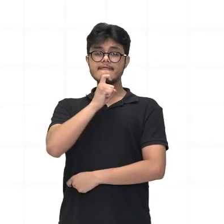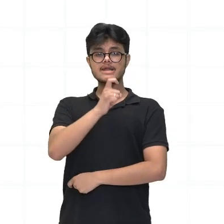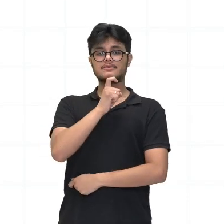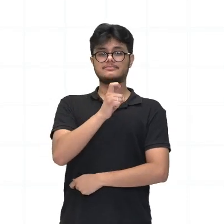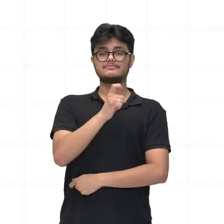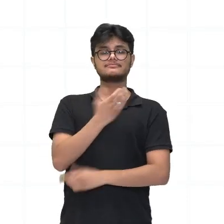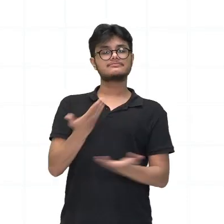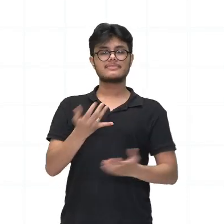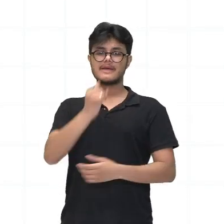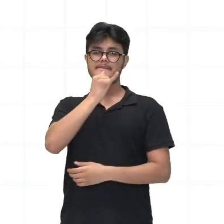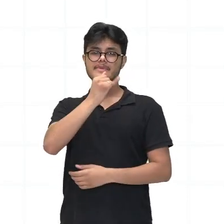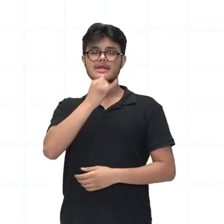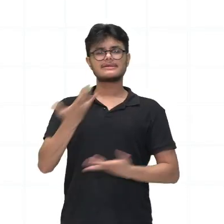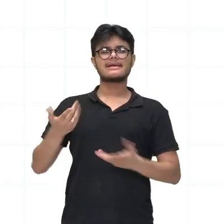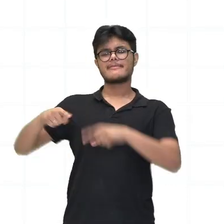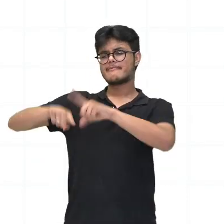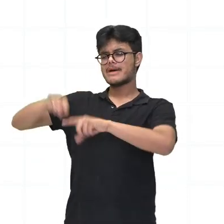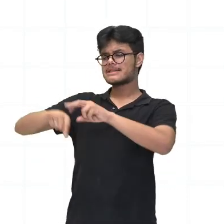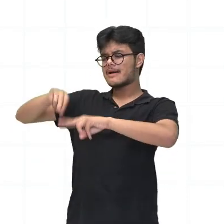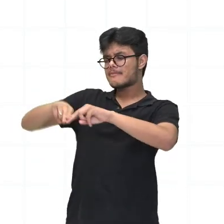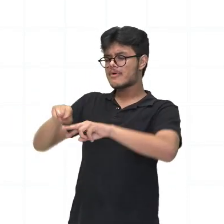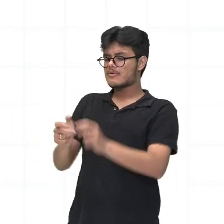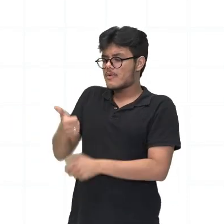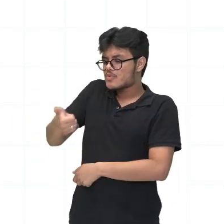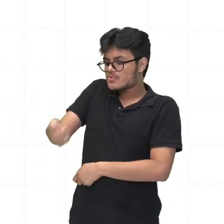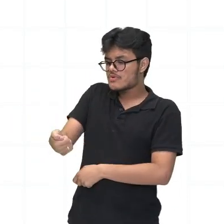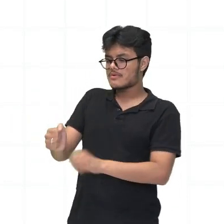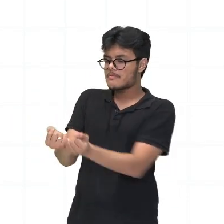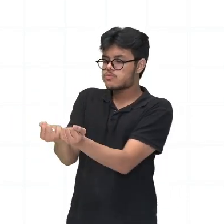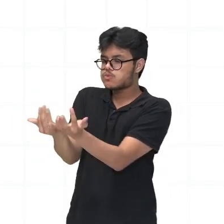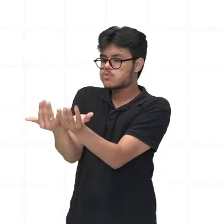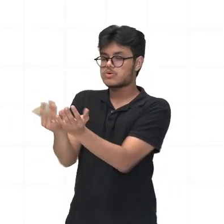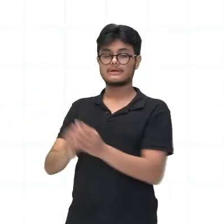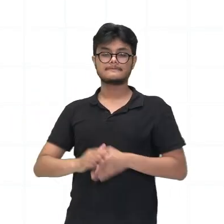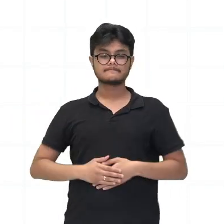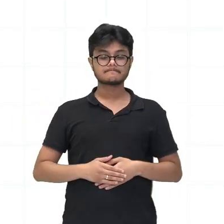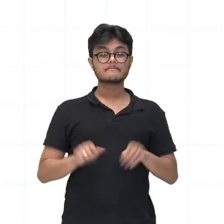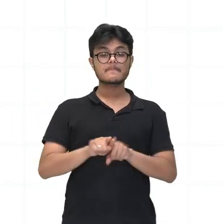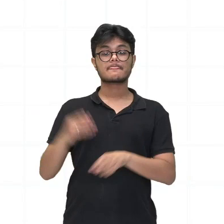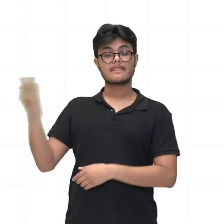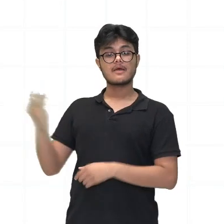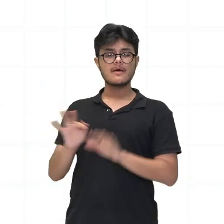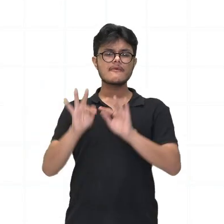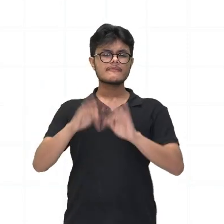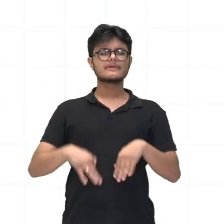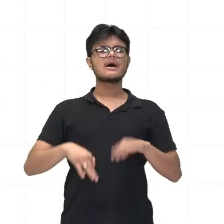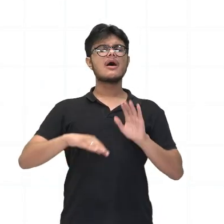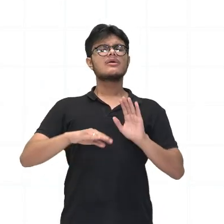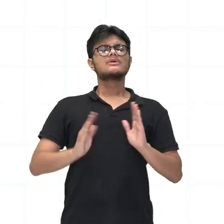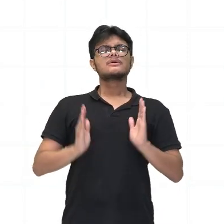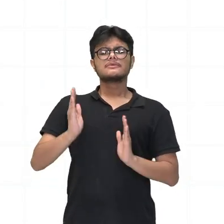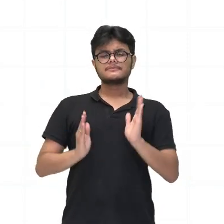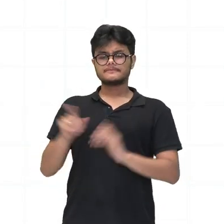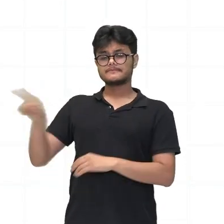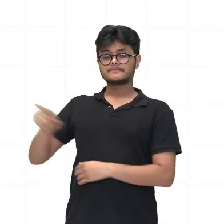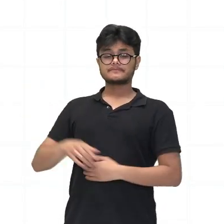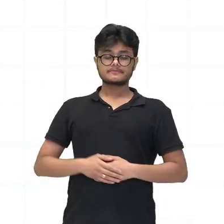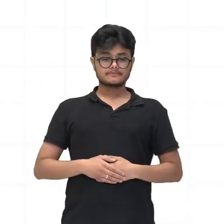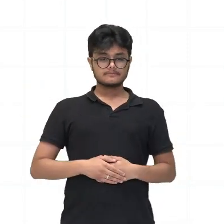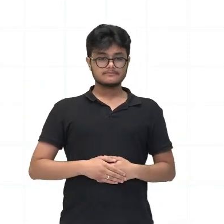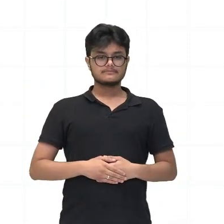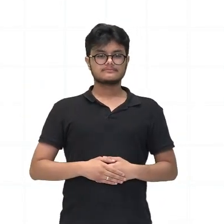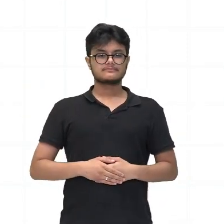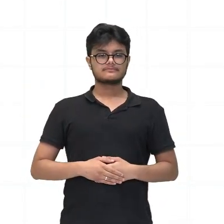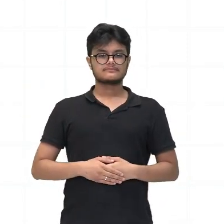por exemplo, uma fogueira, correto? E aí, ao final, ali na nossa última estrofe, nós temos aí: como